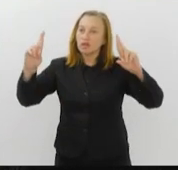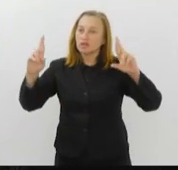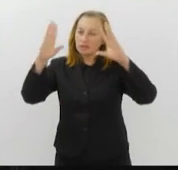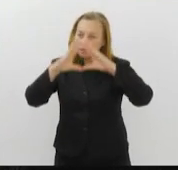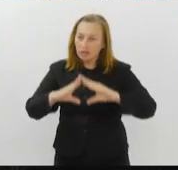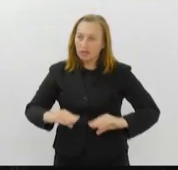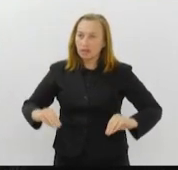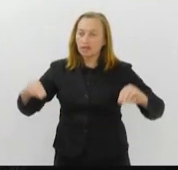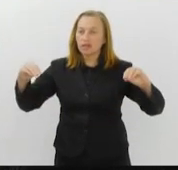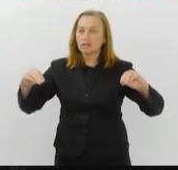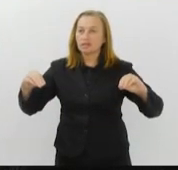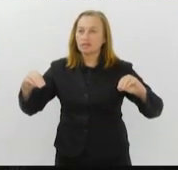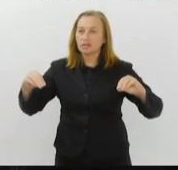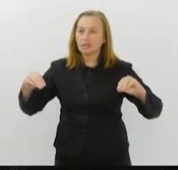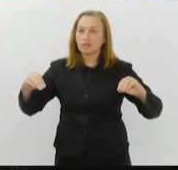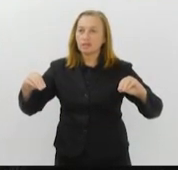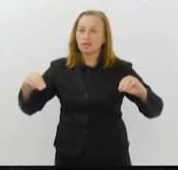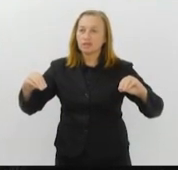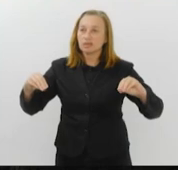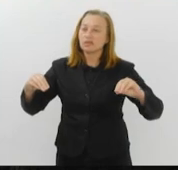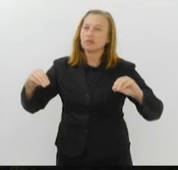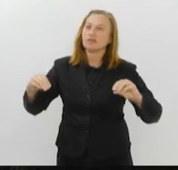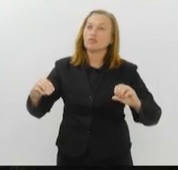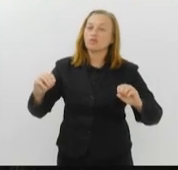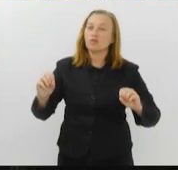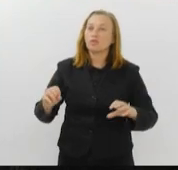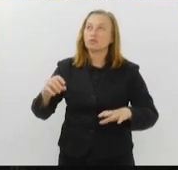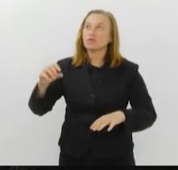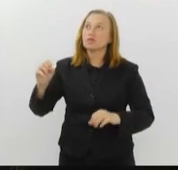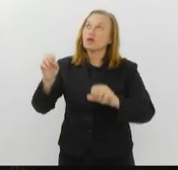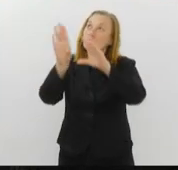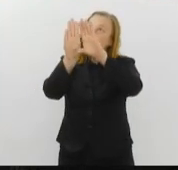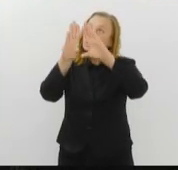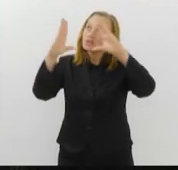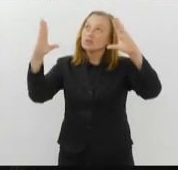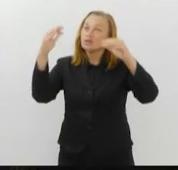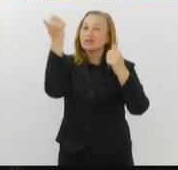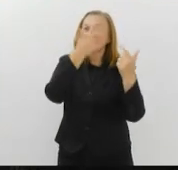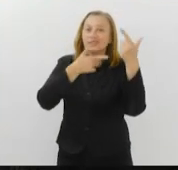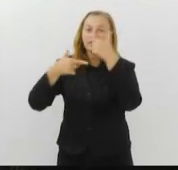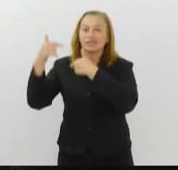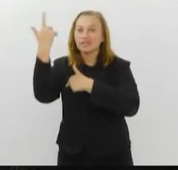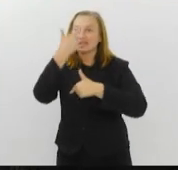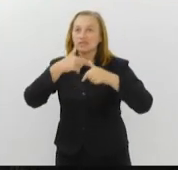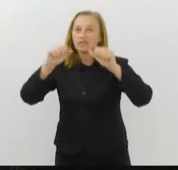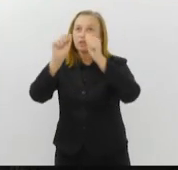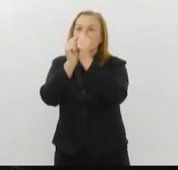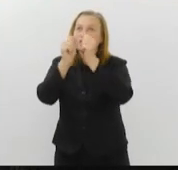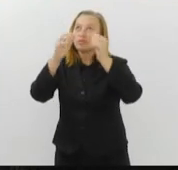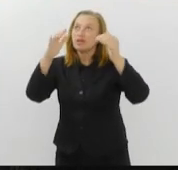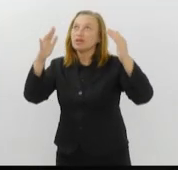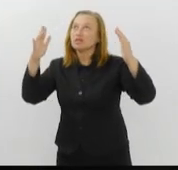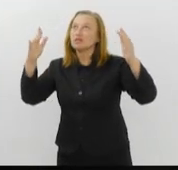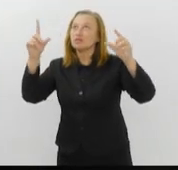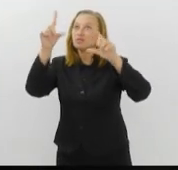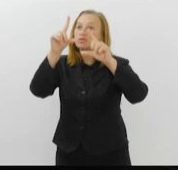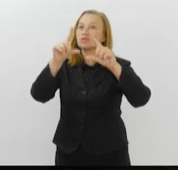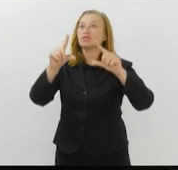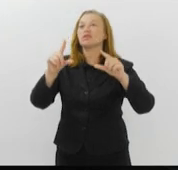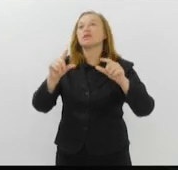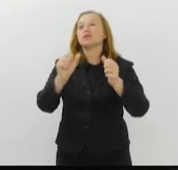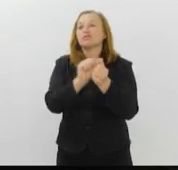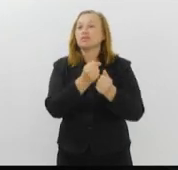esperança a terra desce sem teu Formoso céu risonha lípido a imagem do